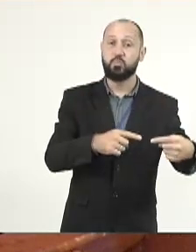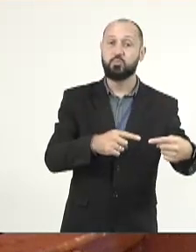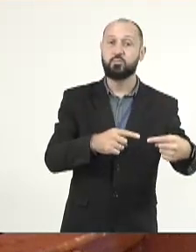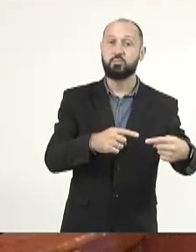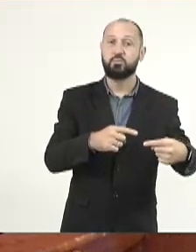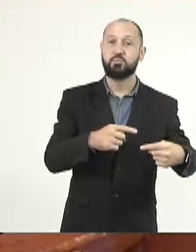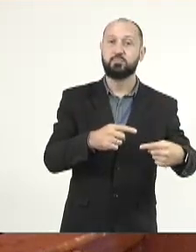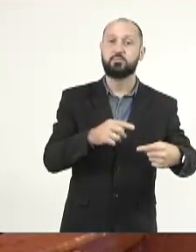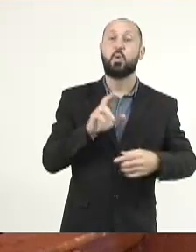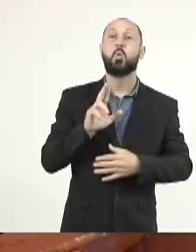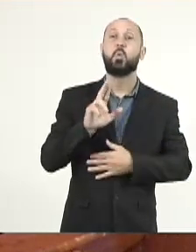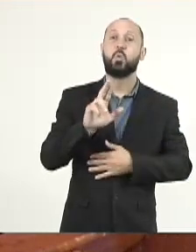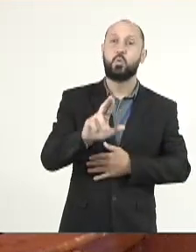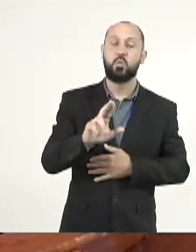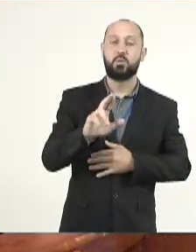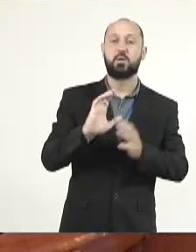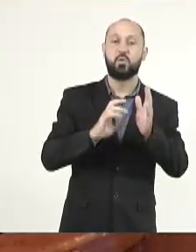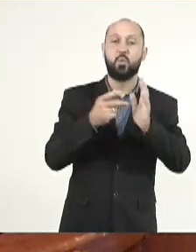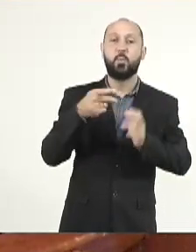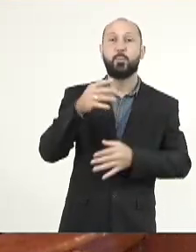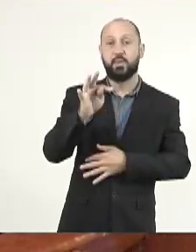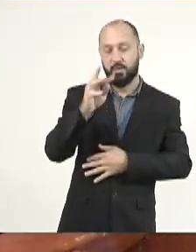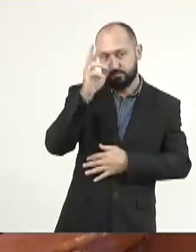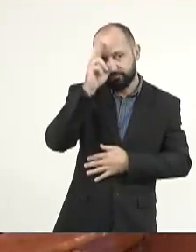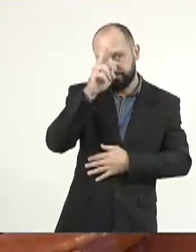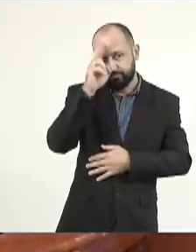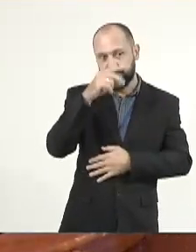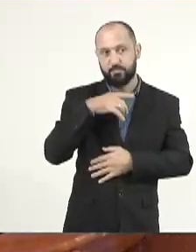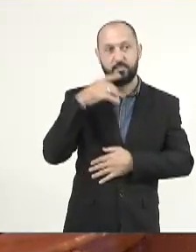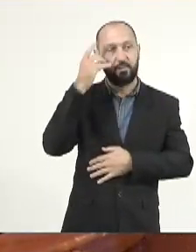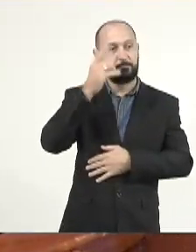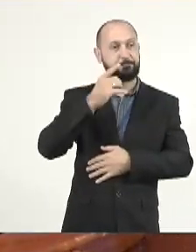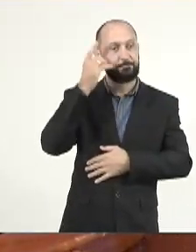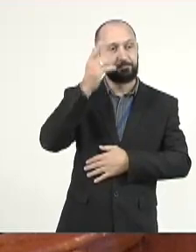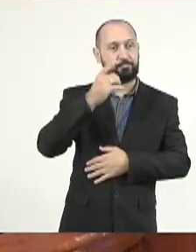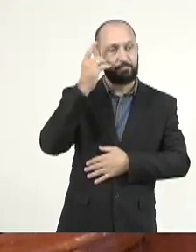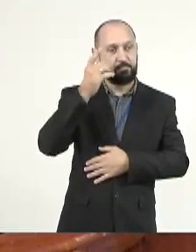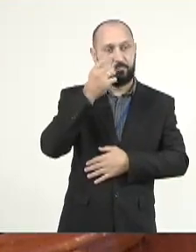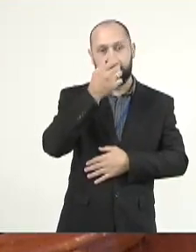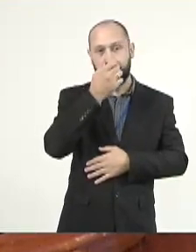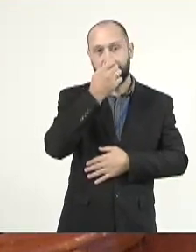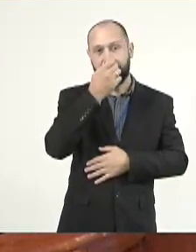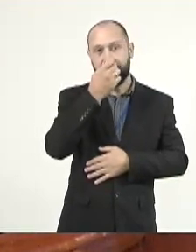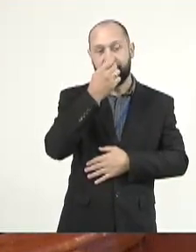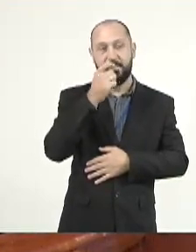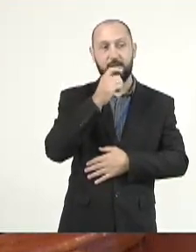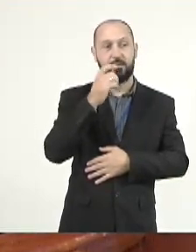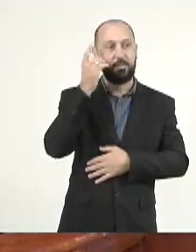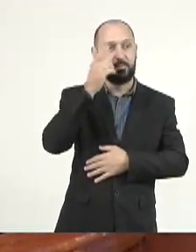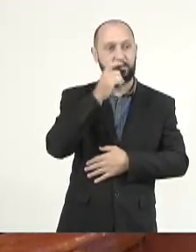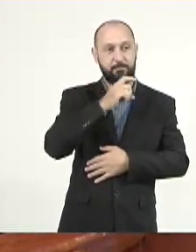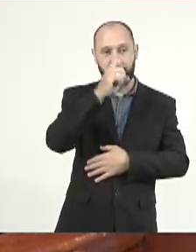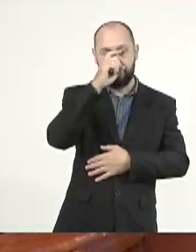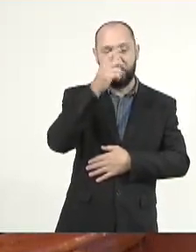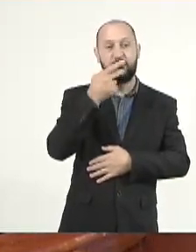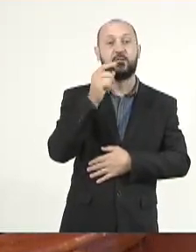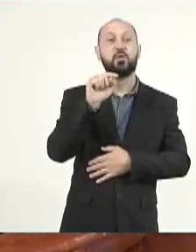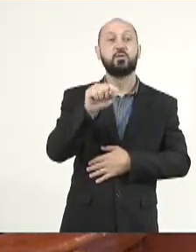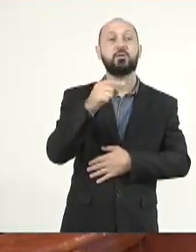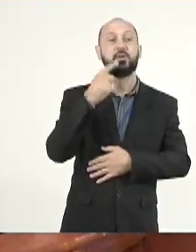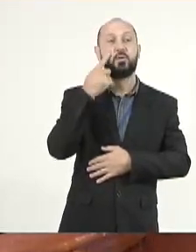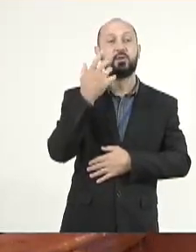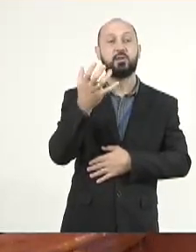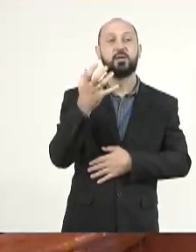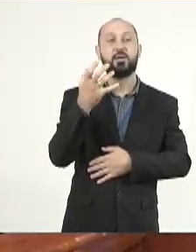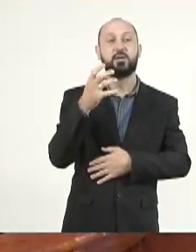PT. Eu quero aqui lembrar, o deputado Zeca do PT aqui fez uma fala que eu